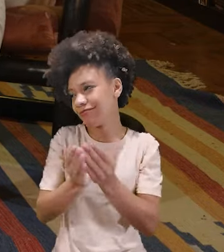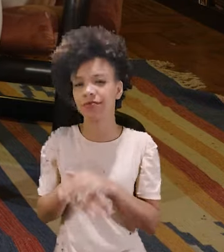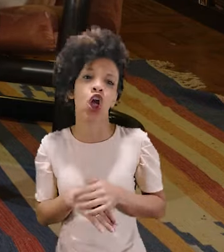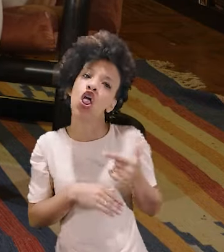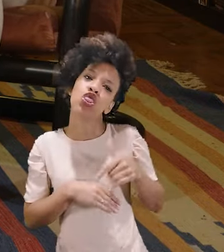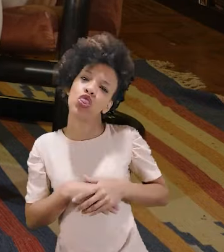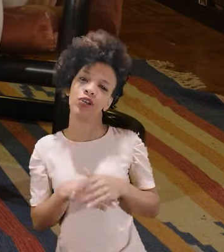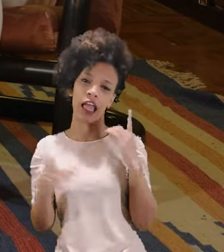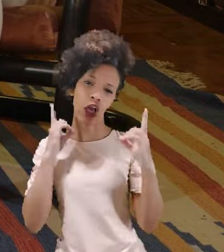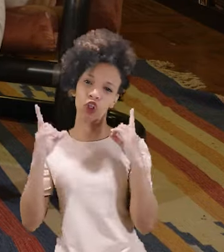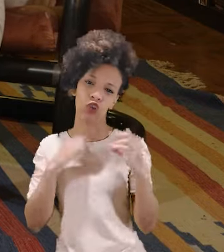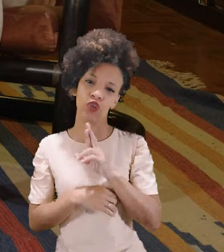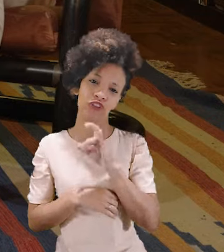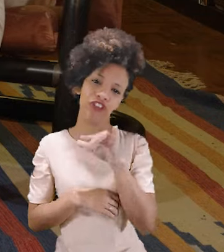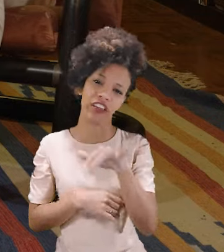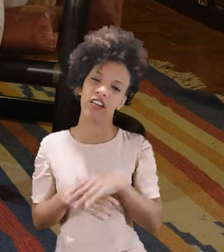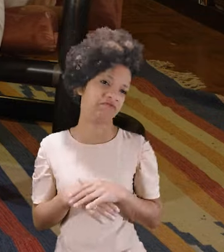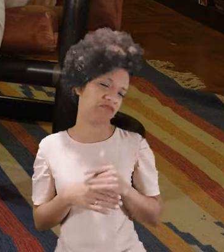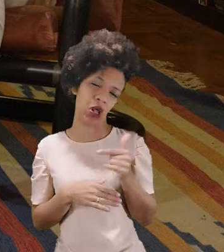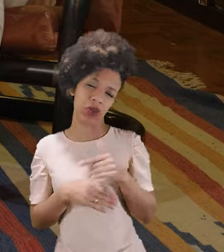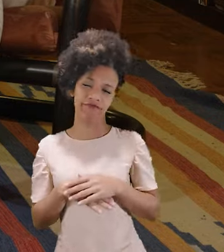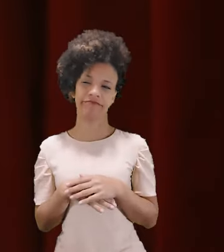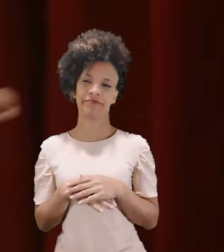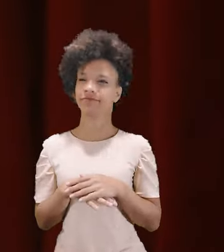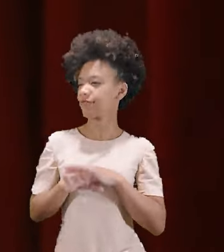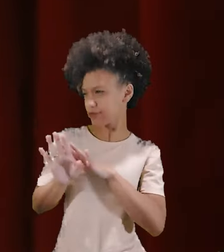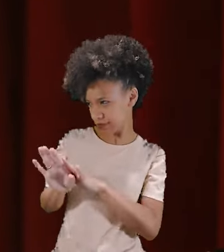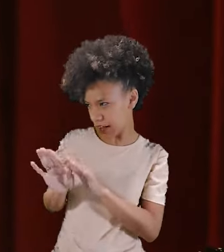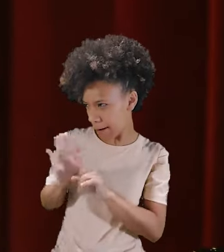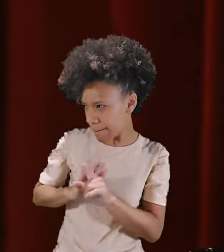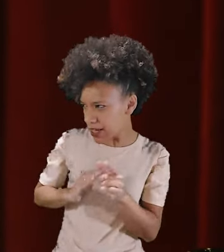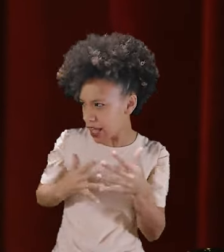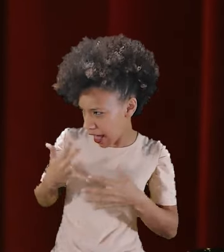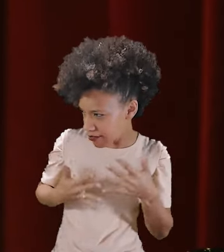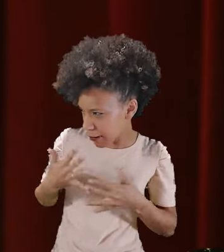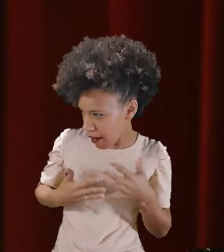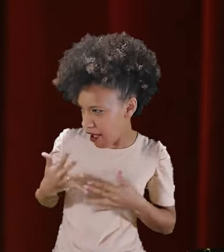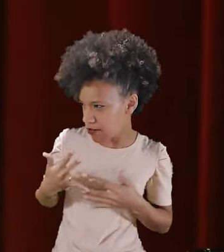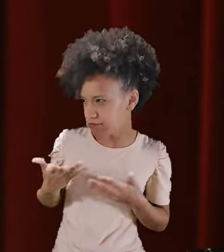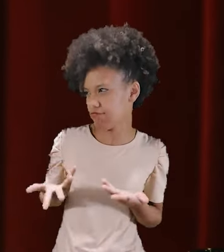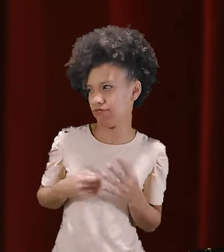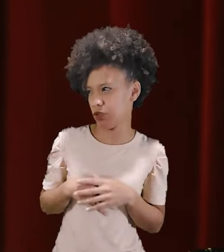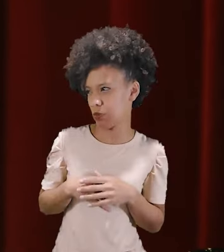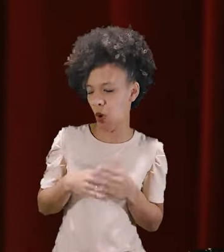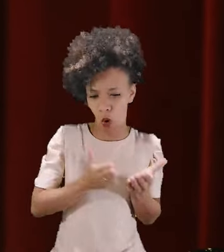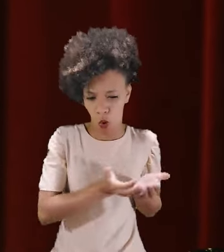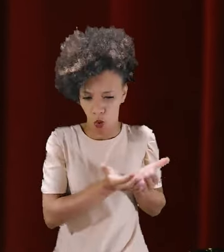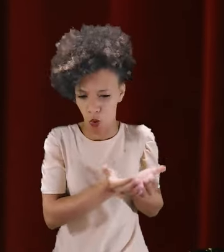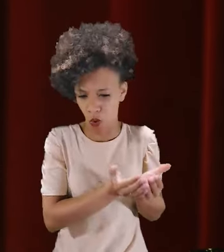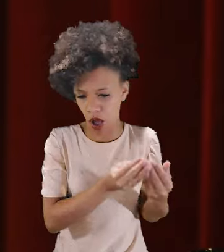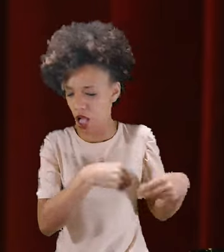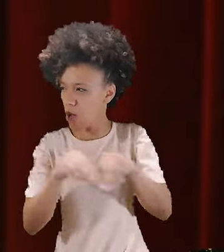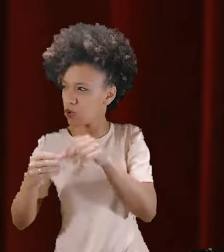estrada né cara você ele não atrapalha o fato a pilotar um